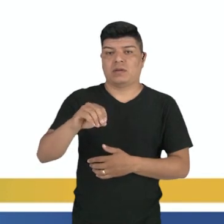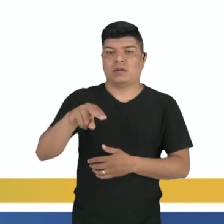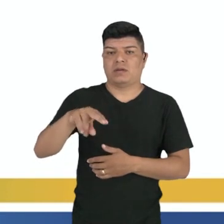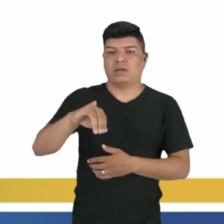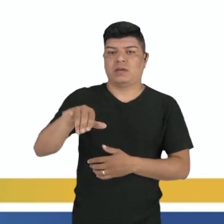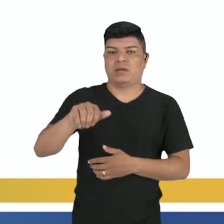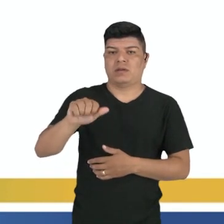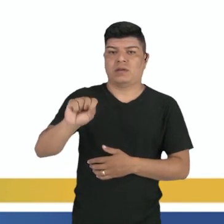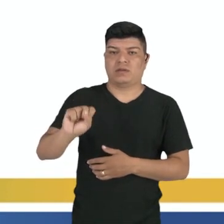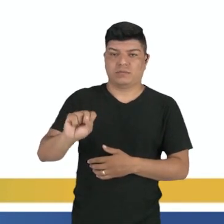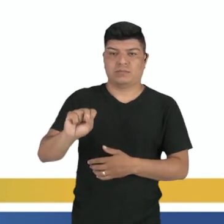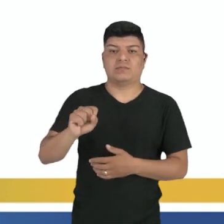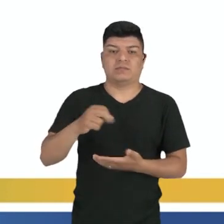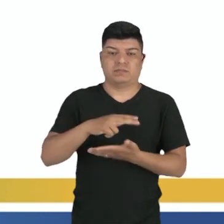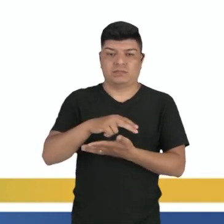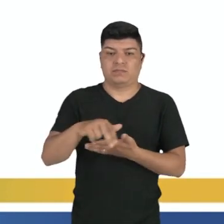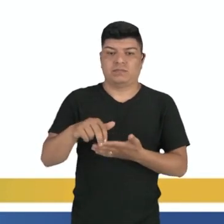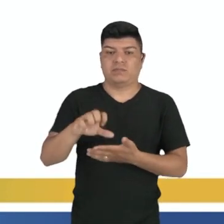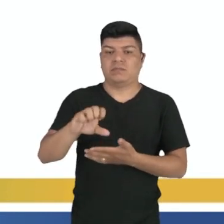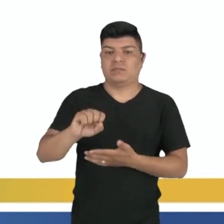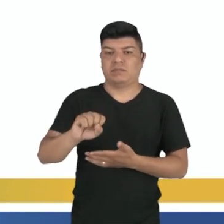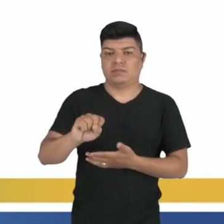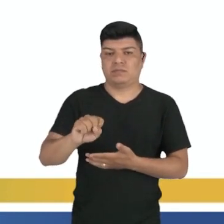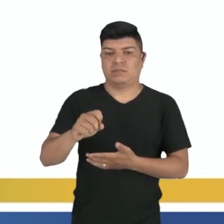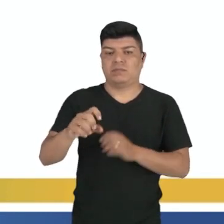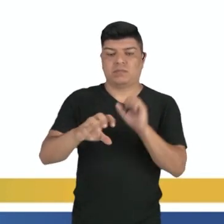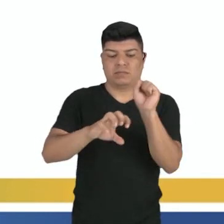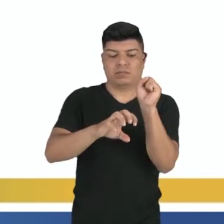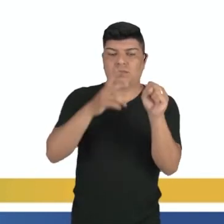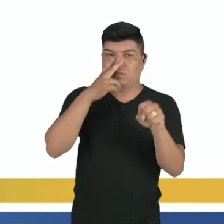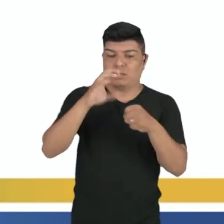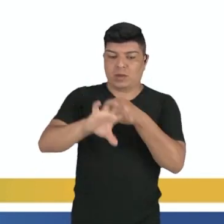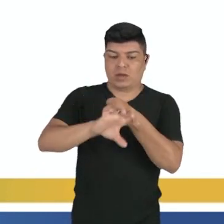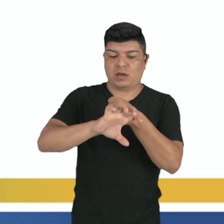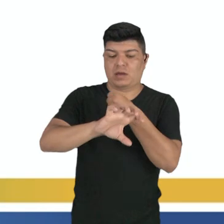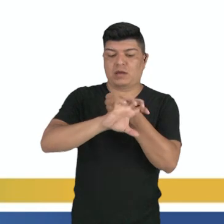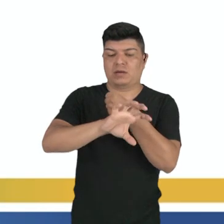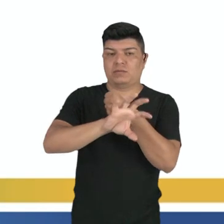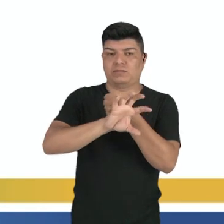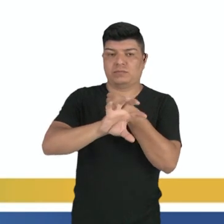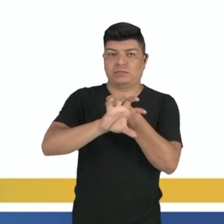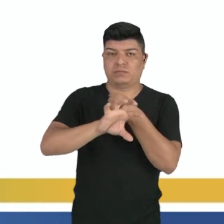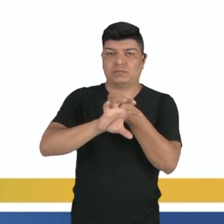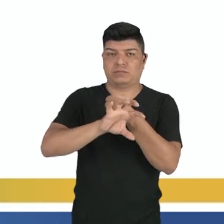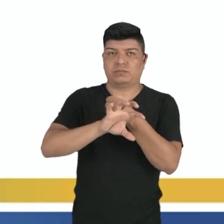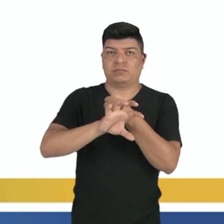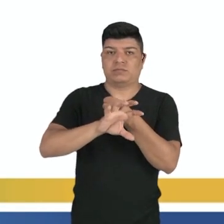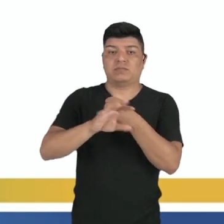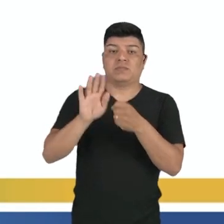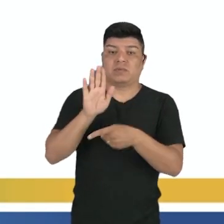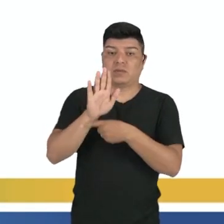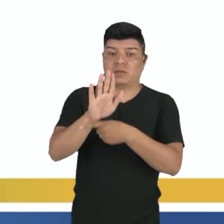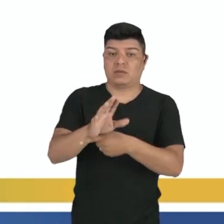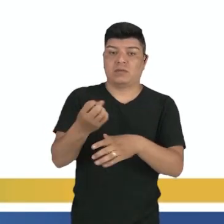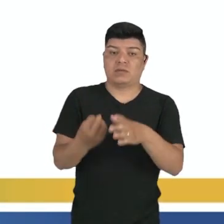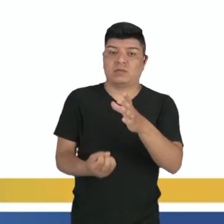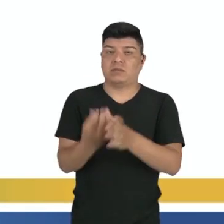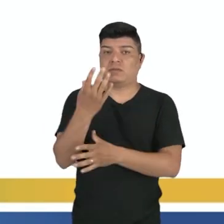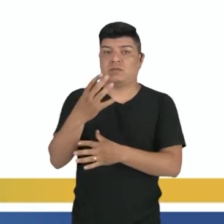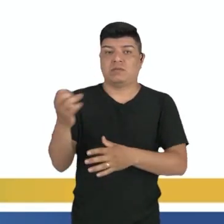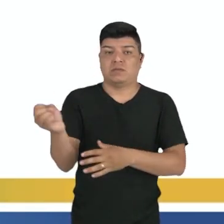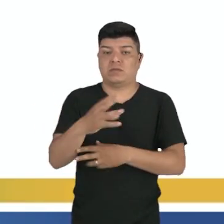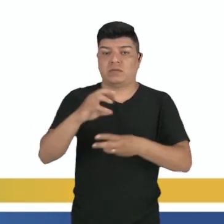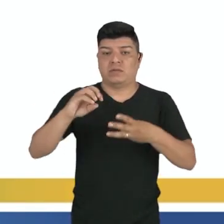espessa, possui espículas, que são aqueles espinhos, e um conjunto de amebócitos que vai acabar auxiliando na formação de